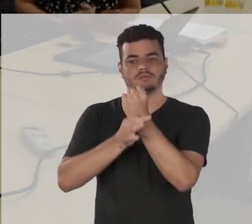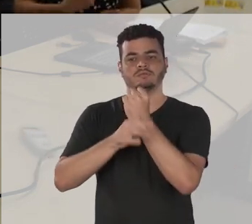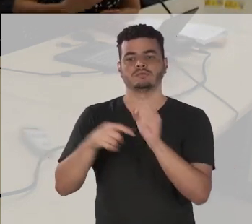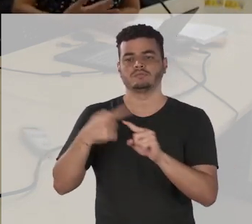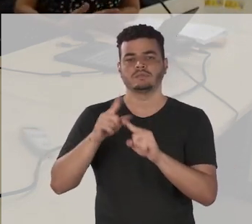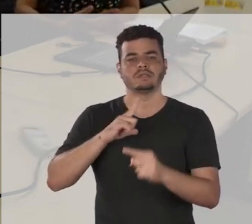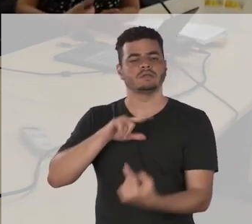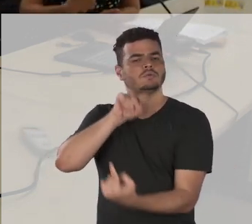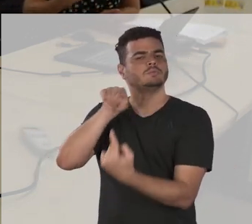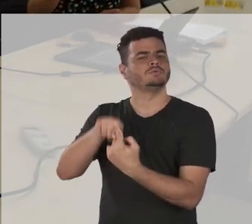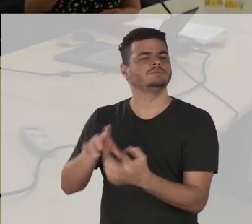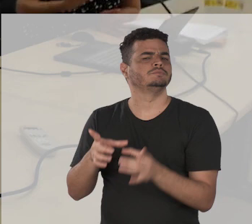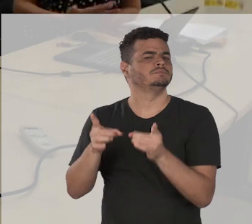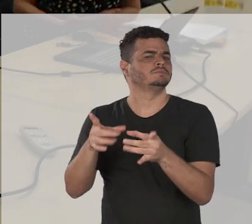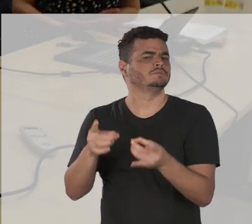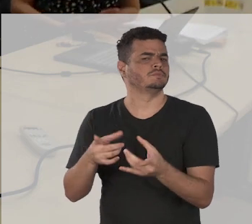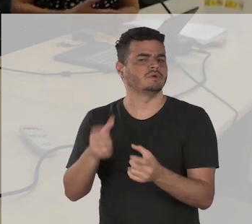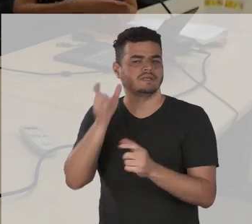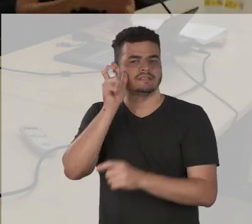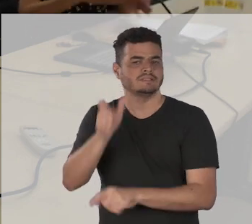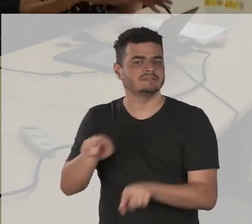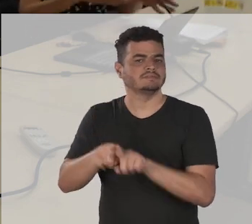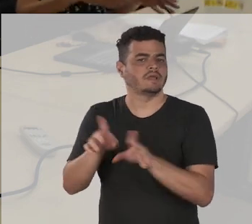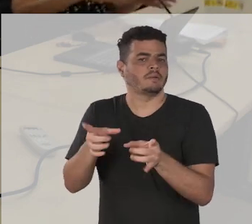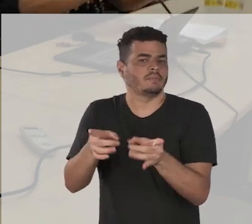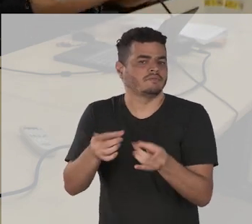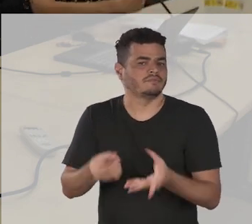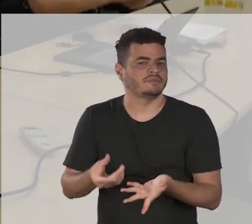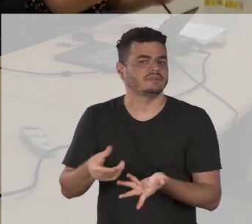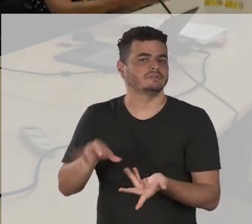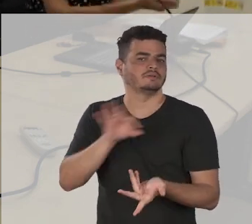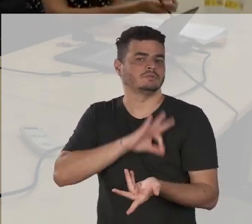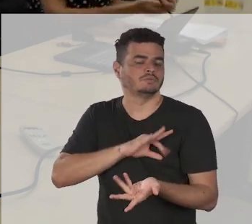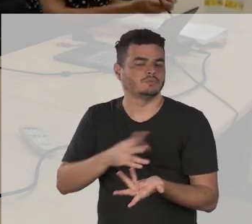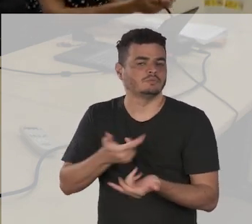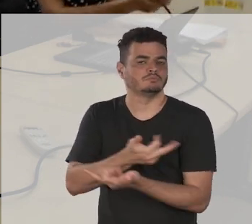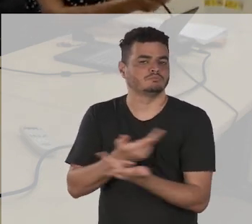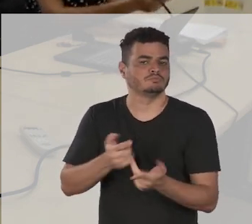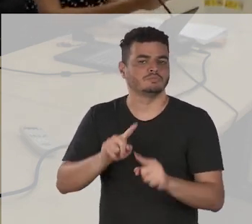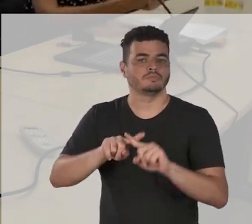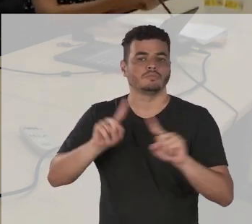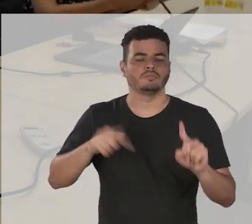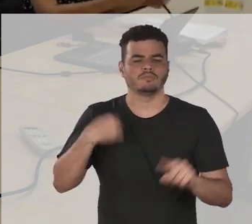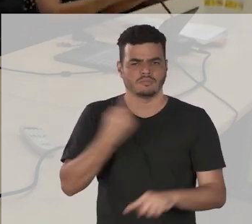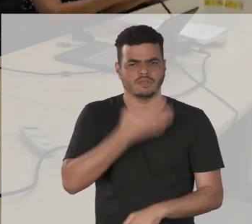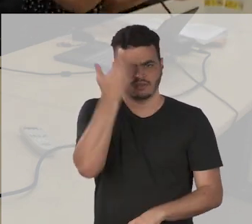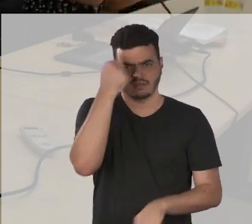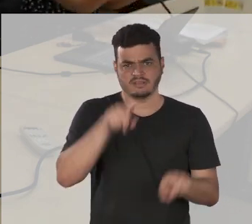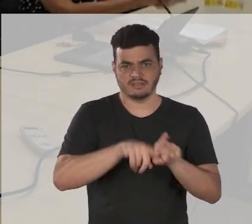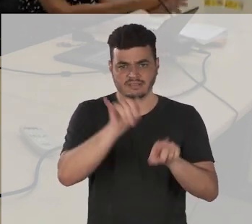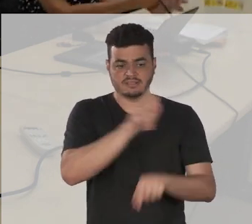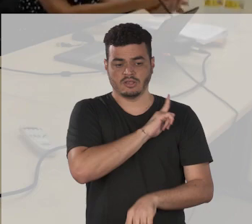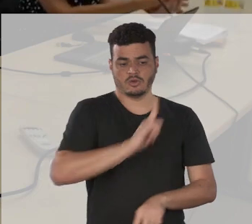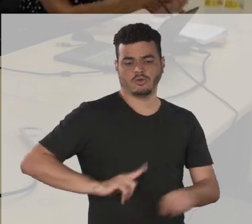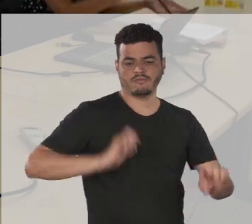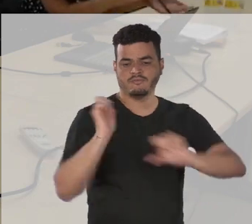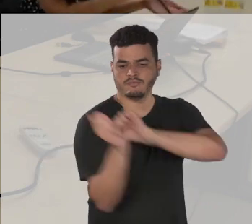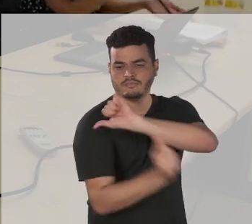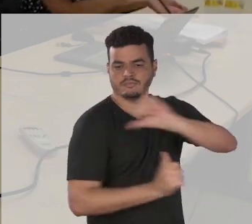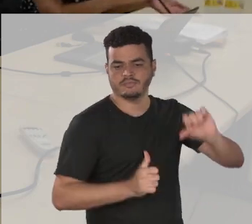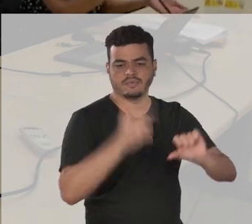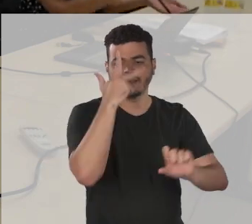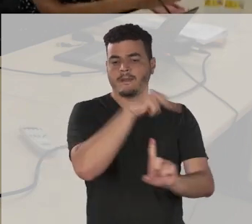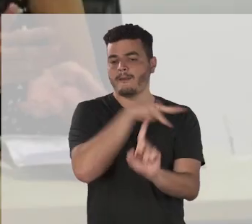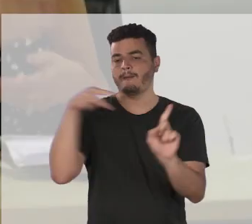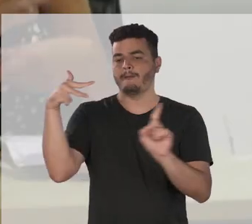sustentadas porque têm um fim comercial. Mas, sobre o Estado, às vezes, acontece que quando muda de governo, aí se